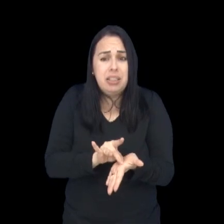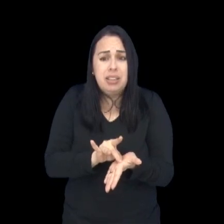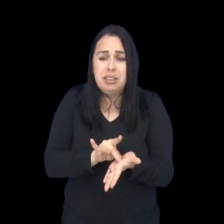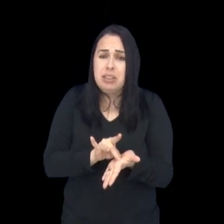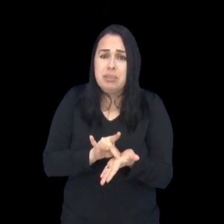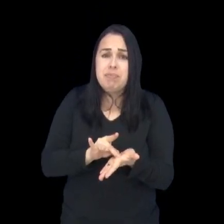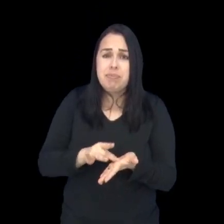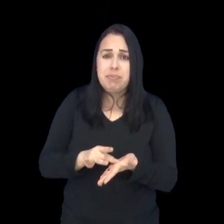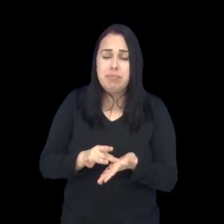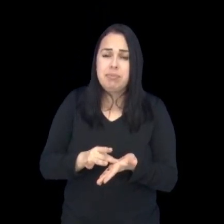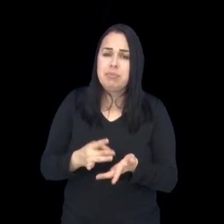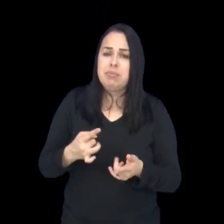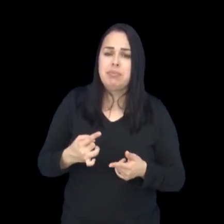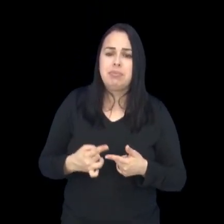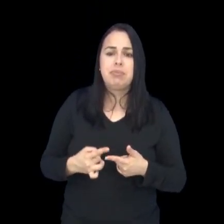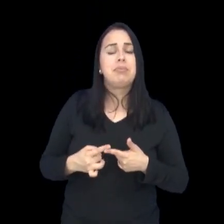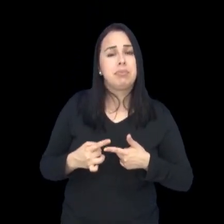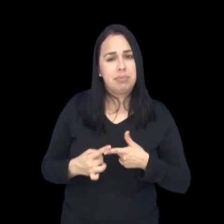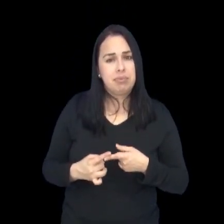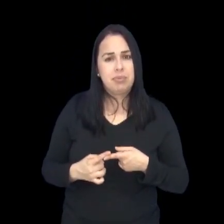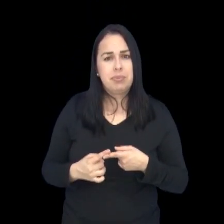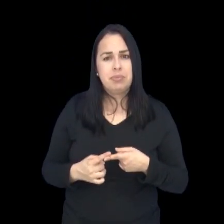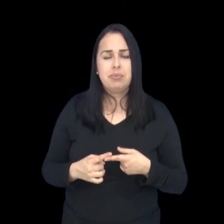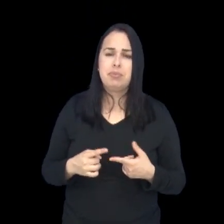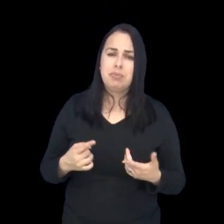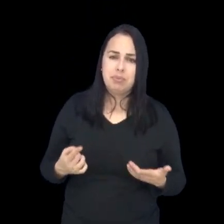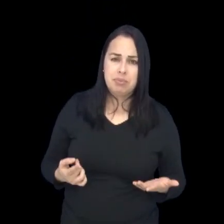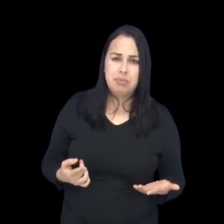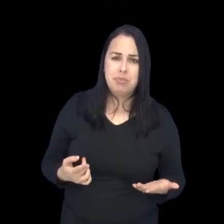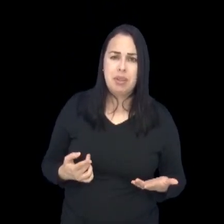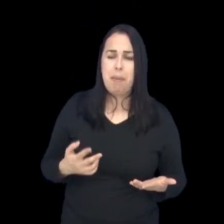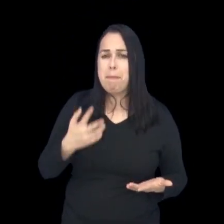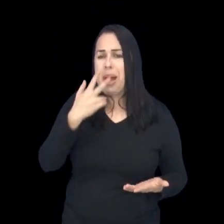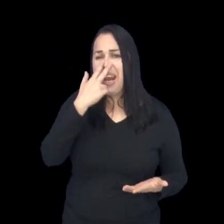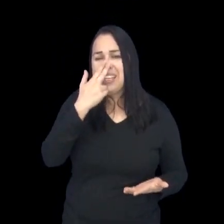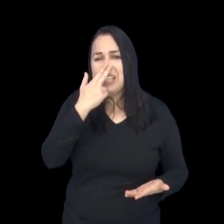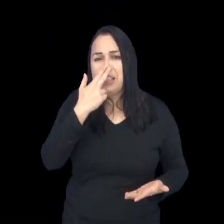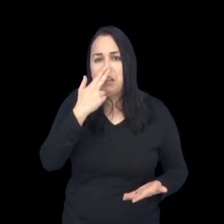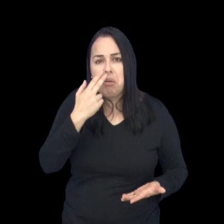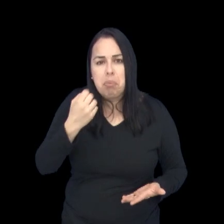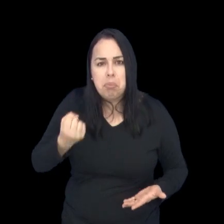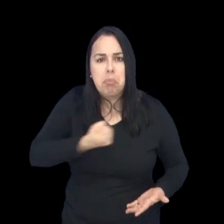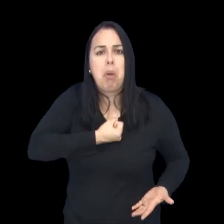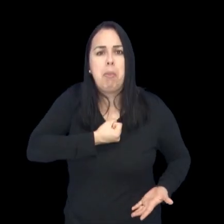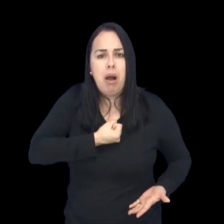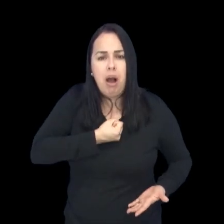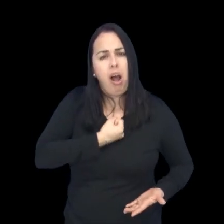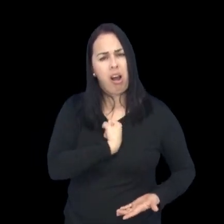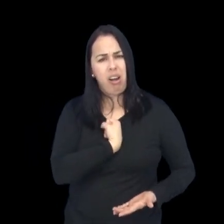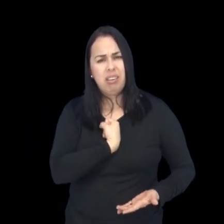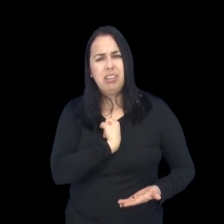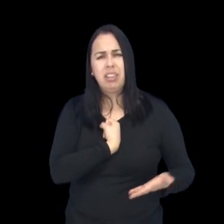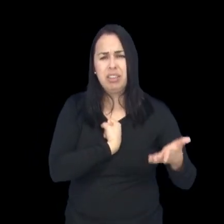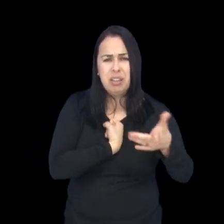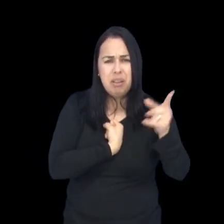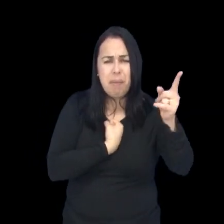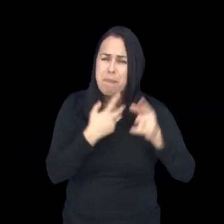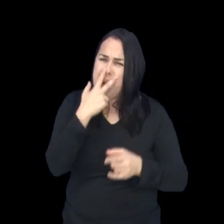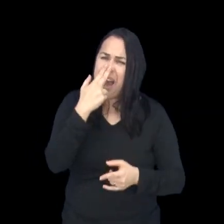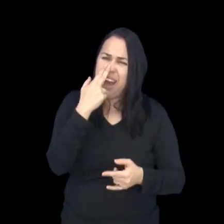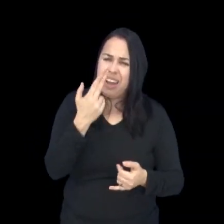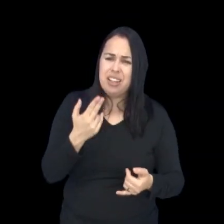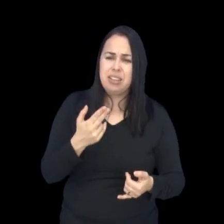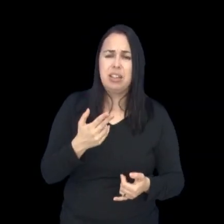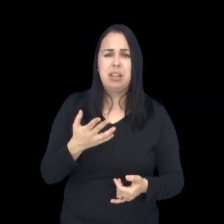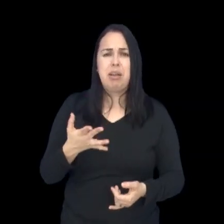chão. Porque é como se fosse, se tivesse dado uma facada no meu coração. Quando você, seu filho